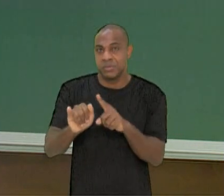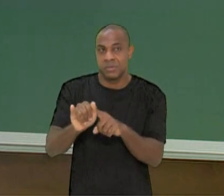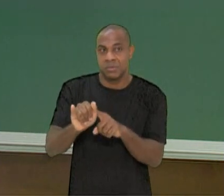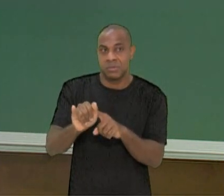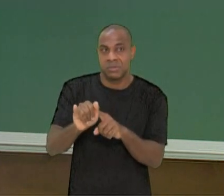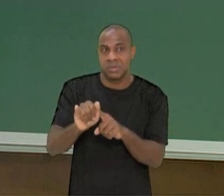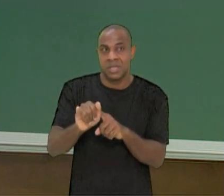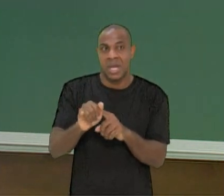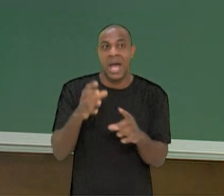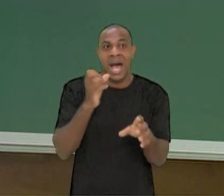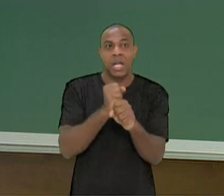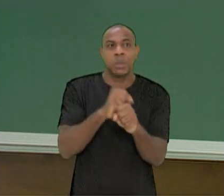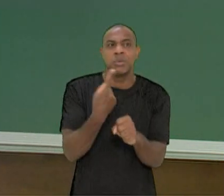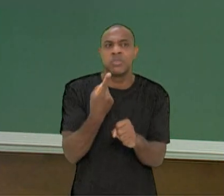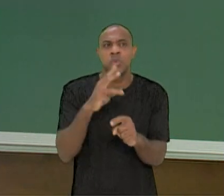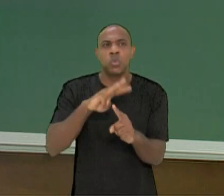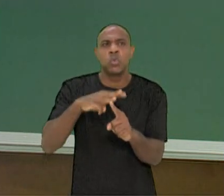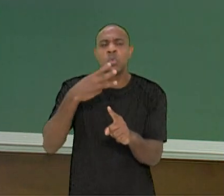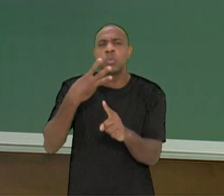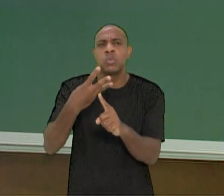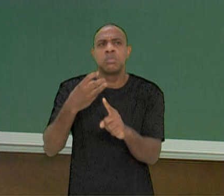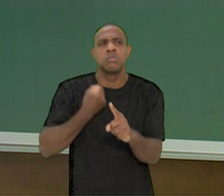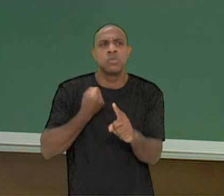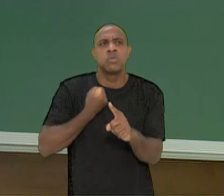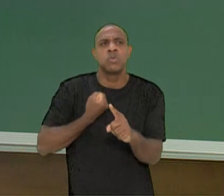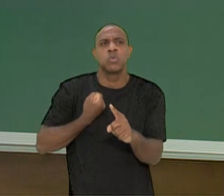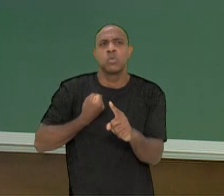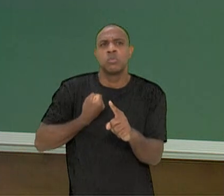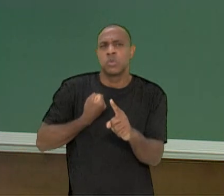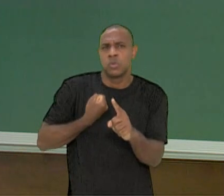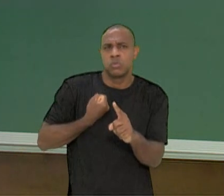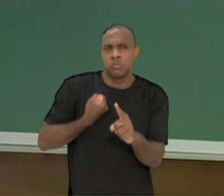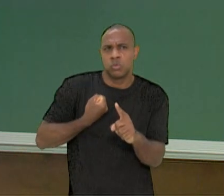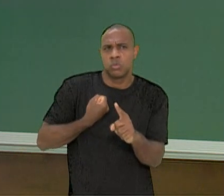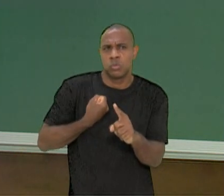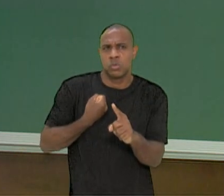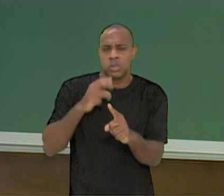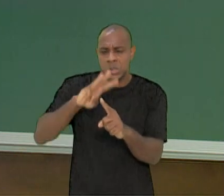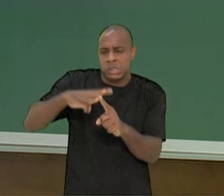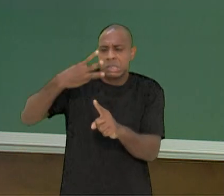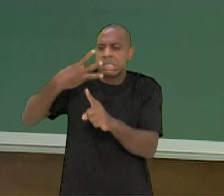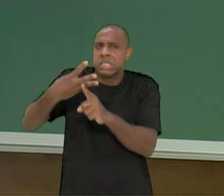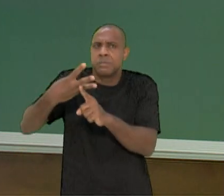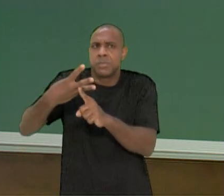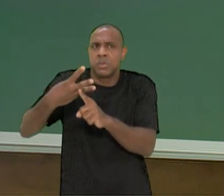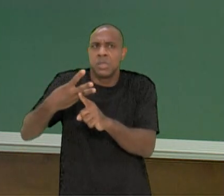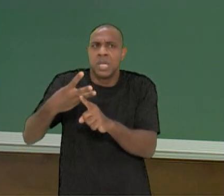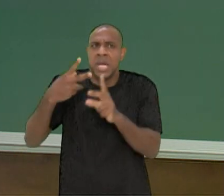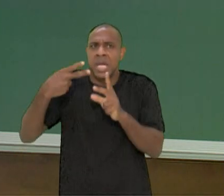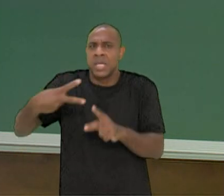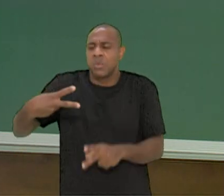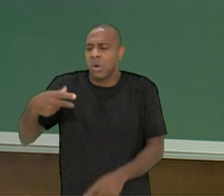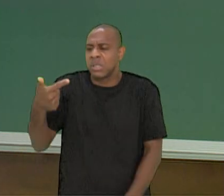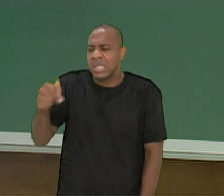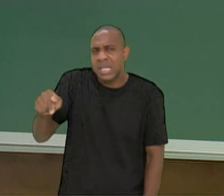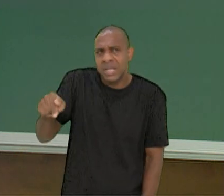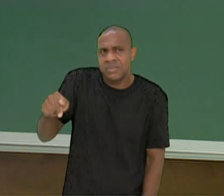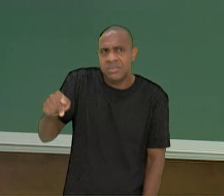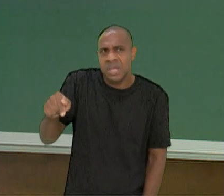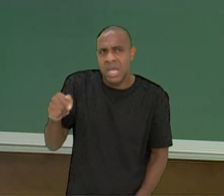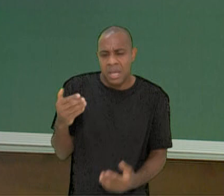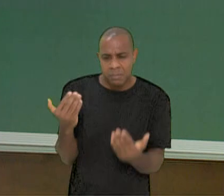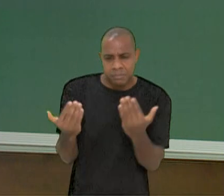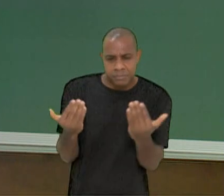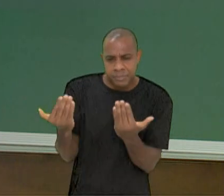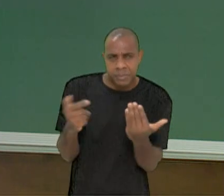com o triplo de outro número é igual a 17, eu estou estabelecendo uma relação de equivalência. E quando eu estabeleço uma relação de